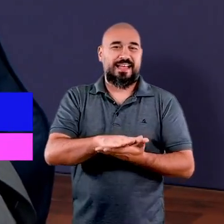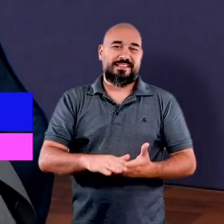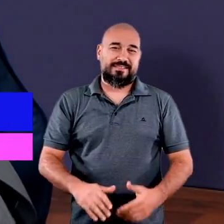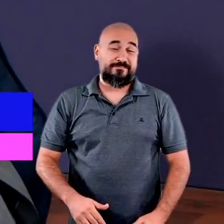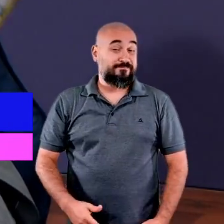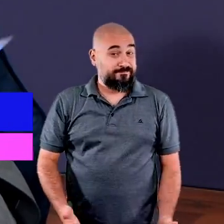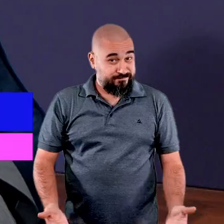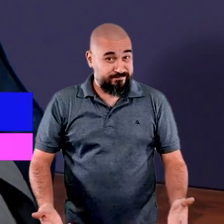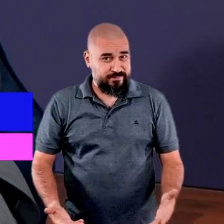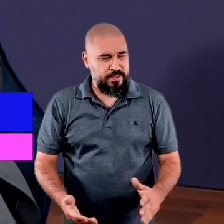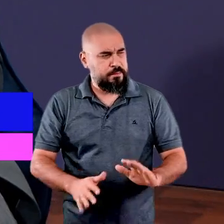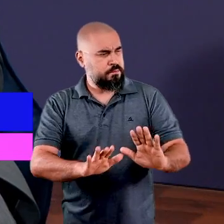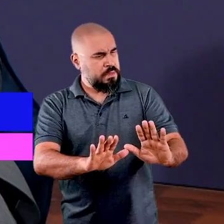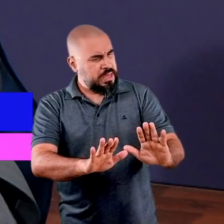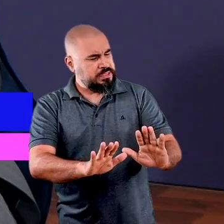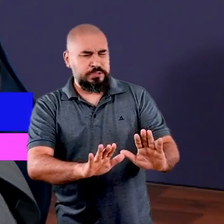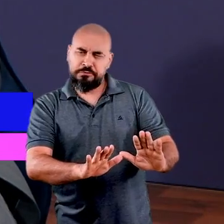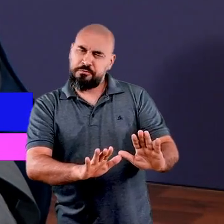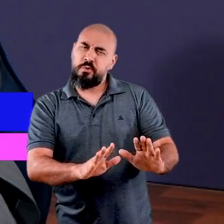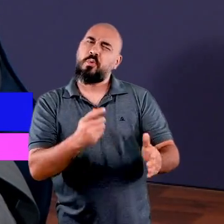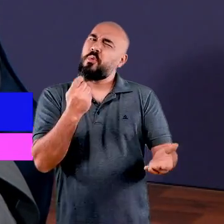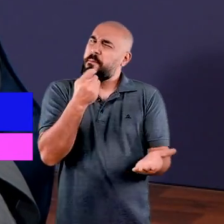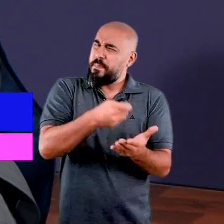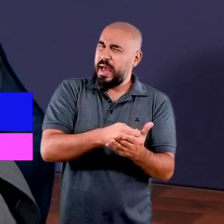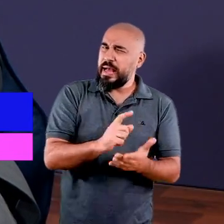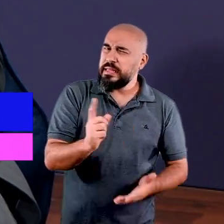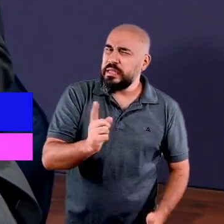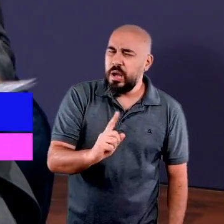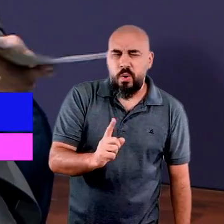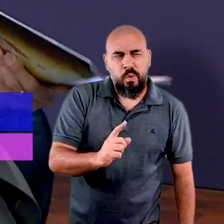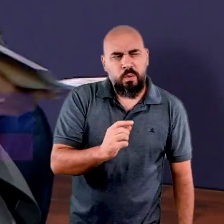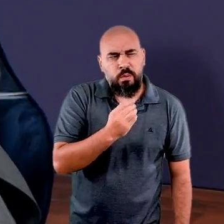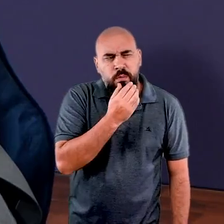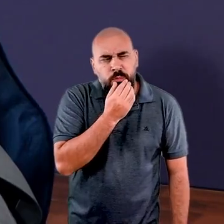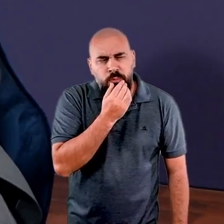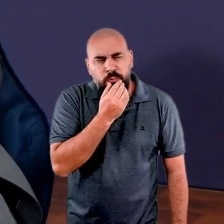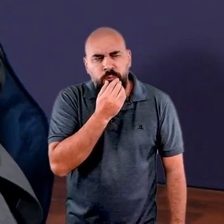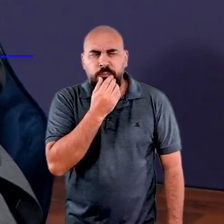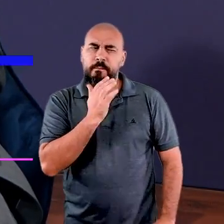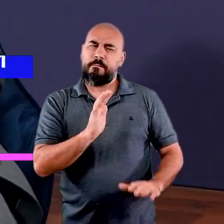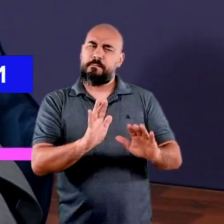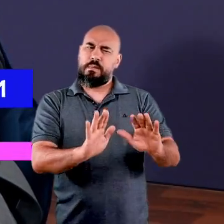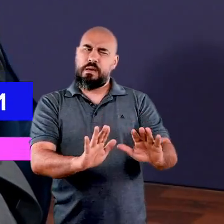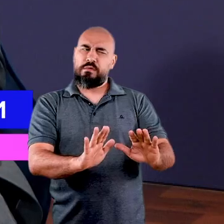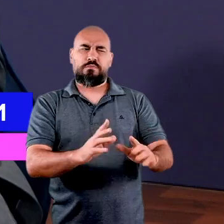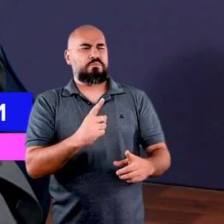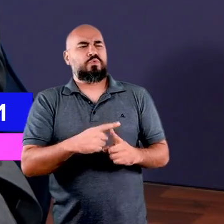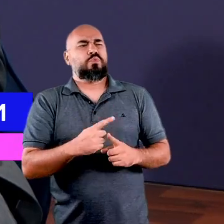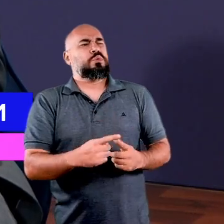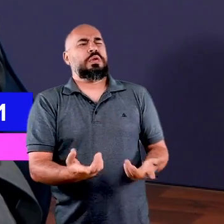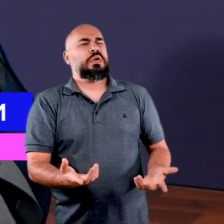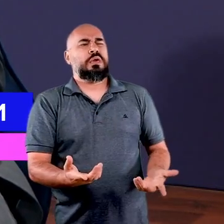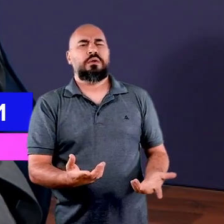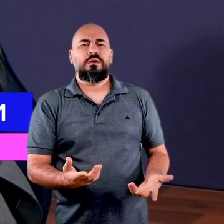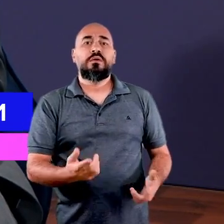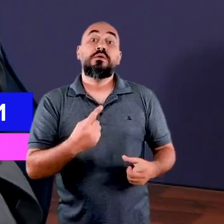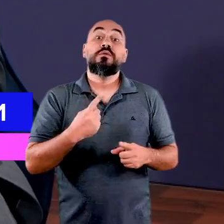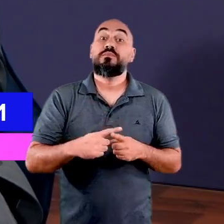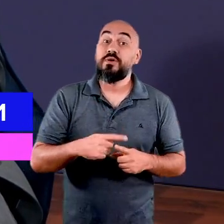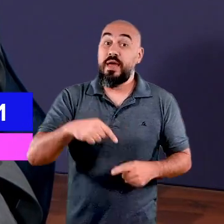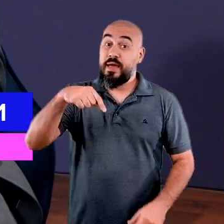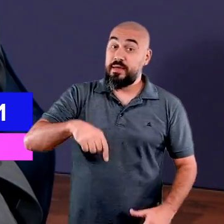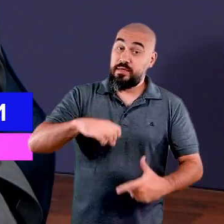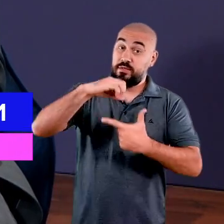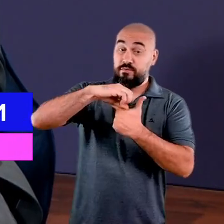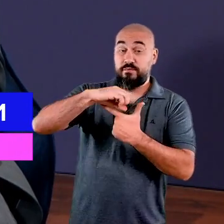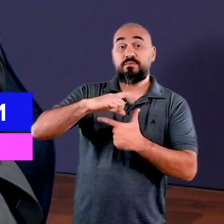nossa escola bíblica. Ou você pergunta assim, pastor, por que não paga? Porque aqui a Novo Tempo tem o apoio dos anjos da